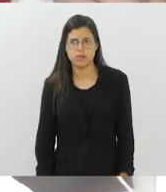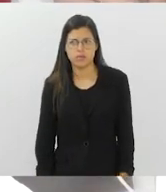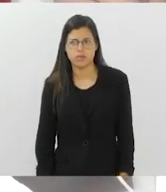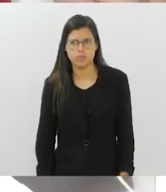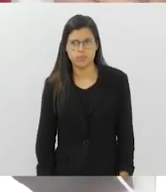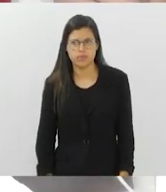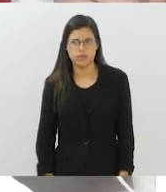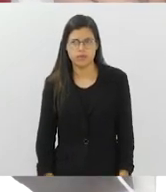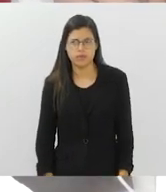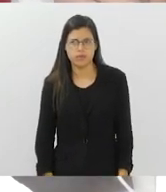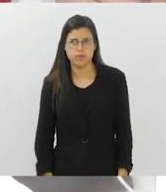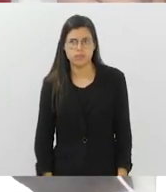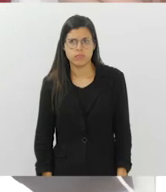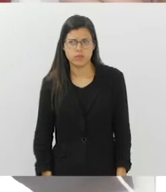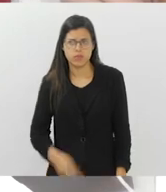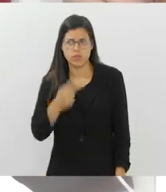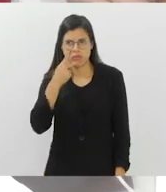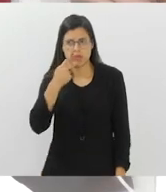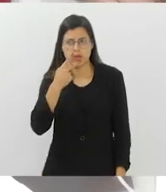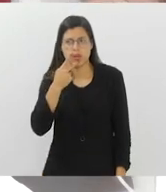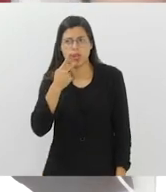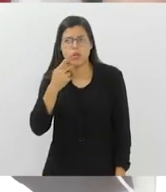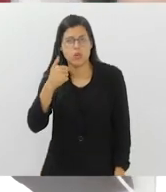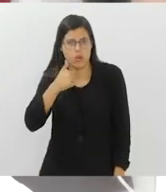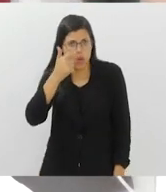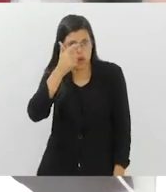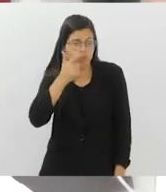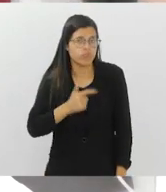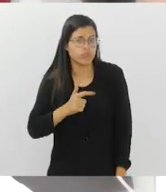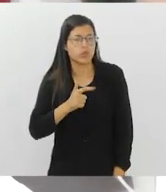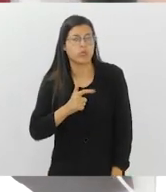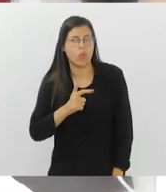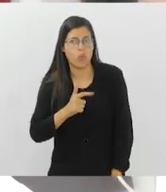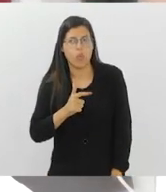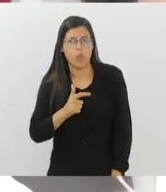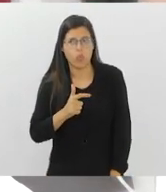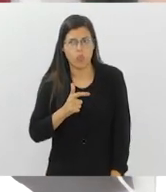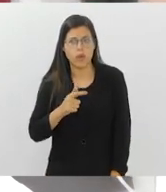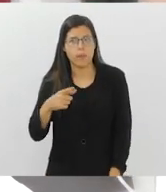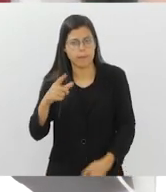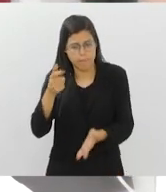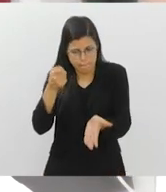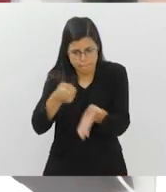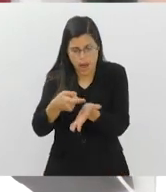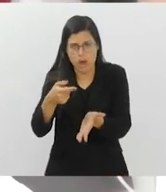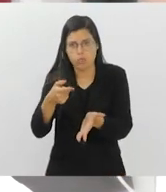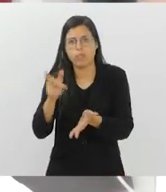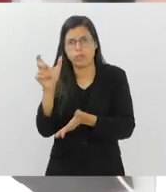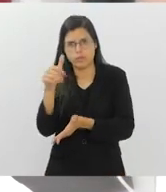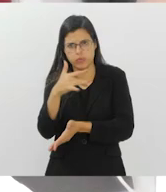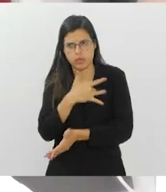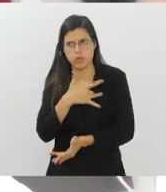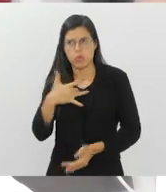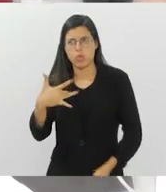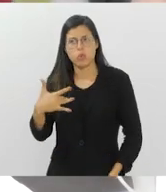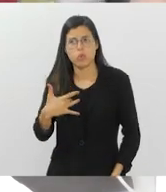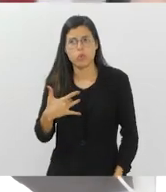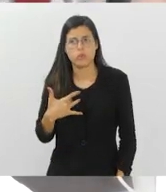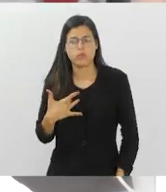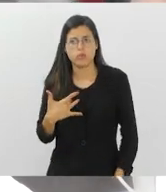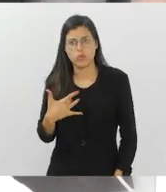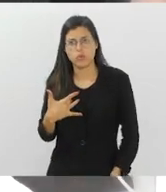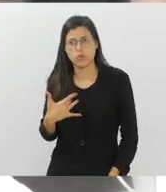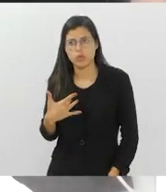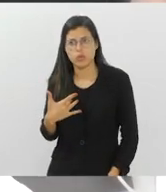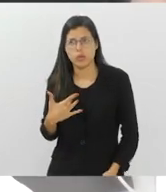Não. Eu estou falando, como pessoa física, que pago o plano de saúde, né, e tem um problema judicial,